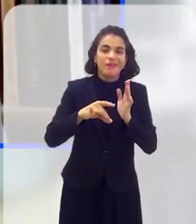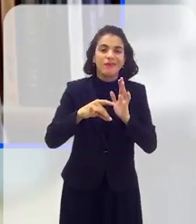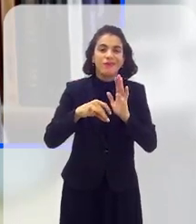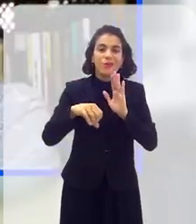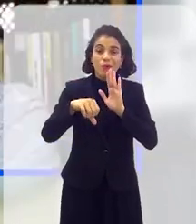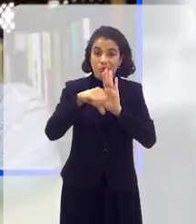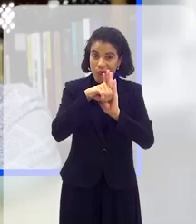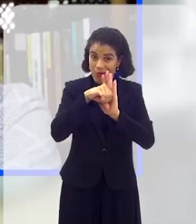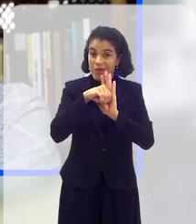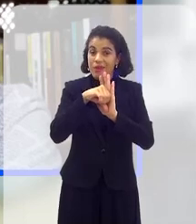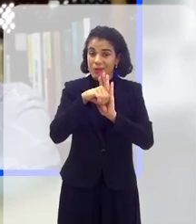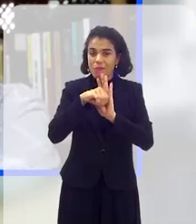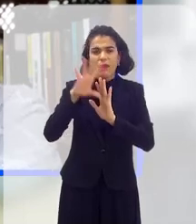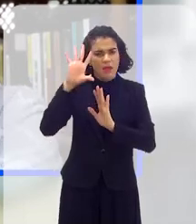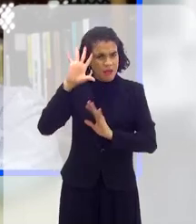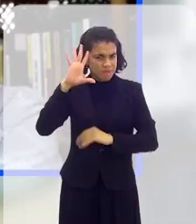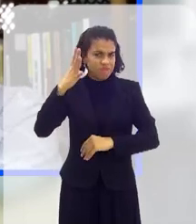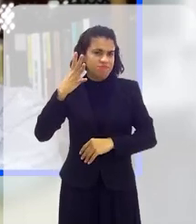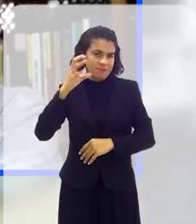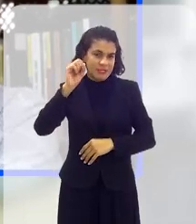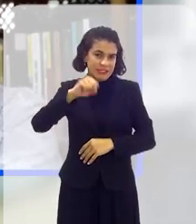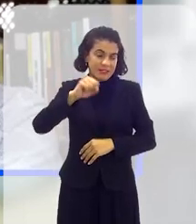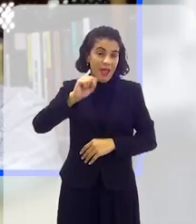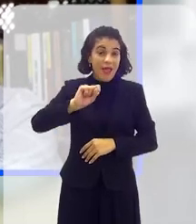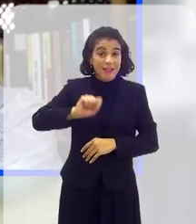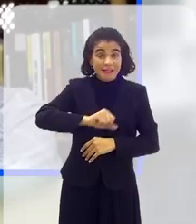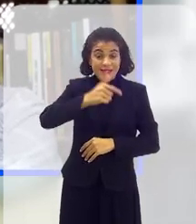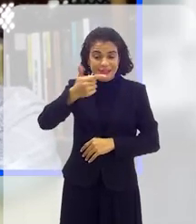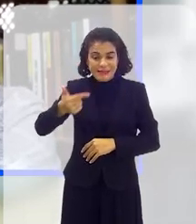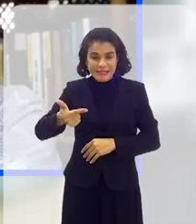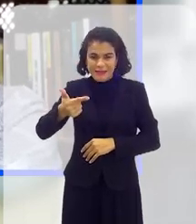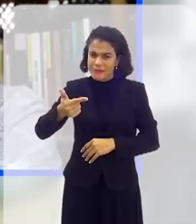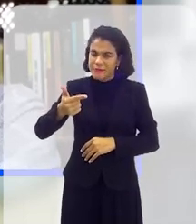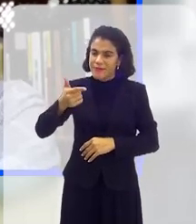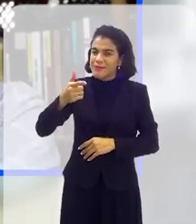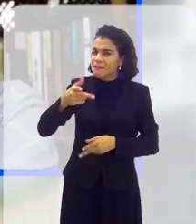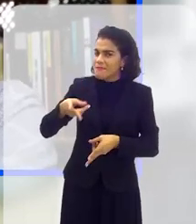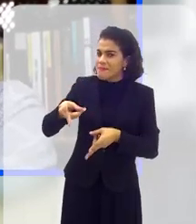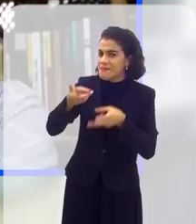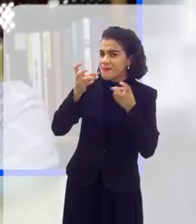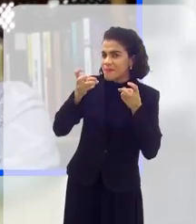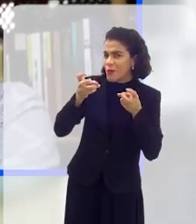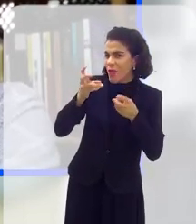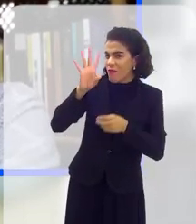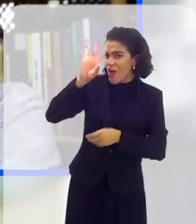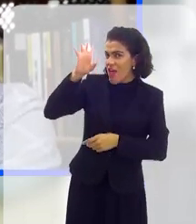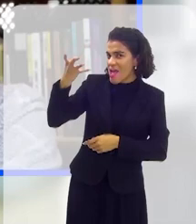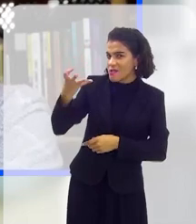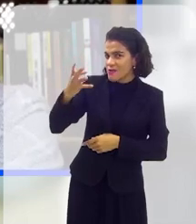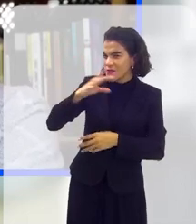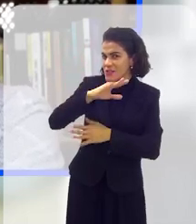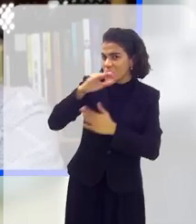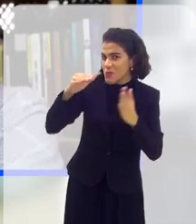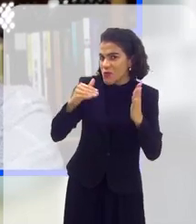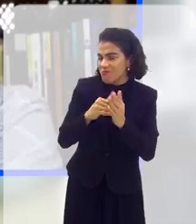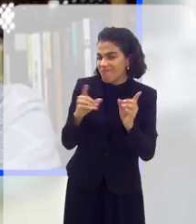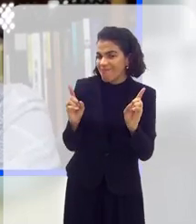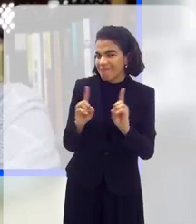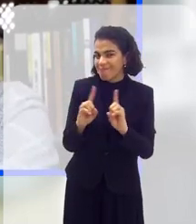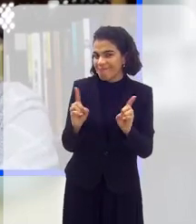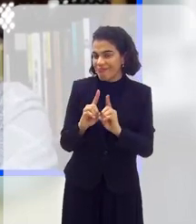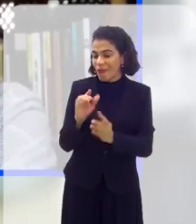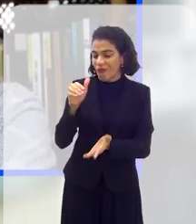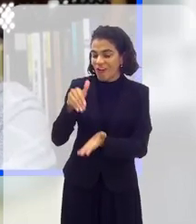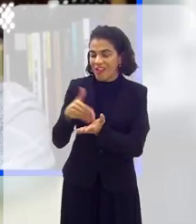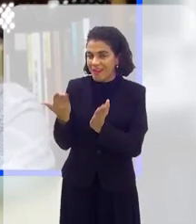verdade, o crime ele é resolvido e depois você vai ver que ele não foi tão resolvido assim,